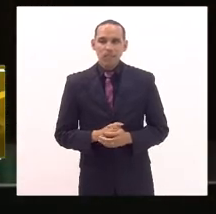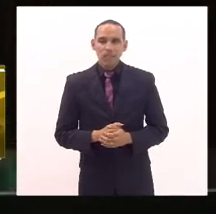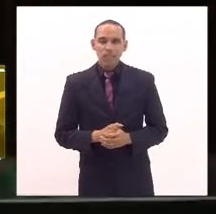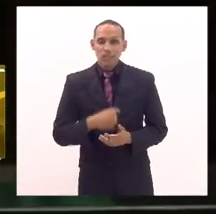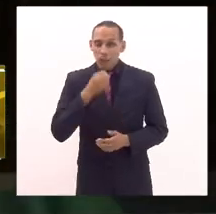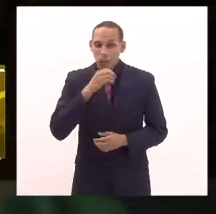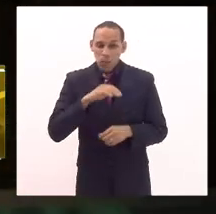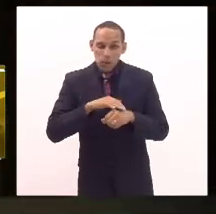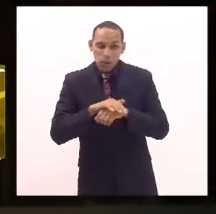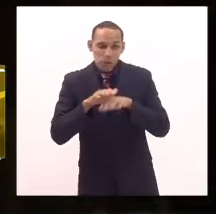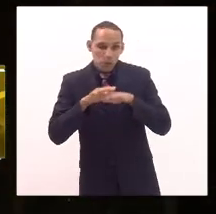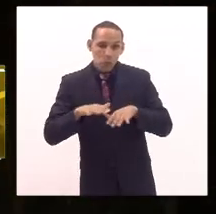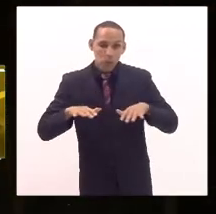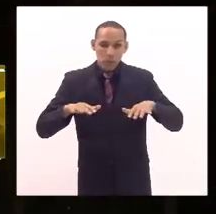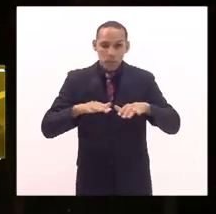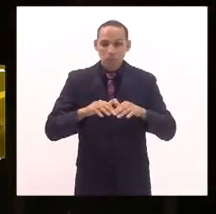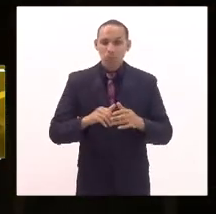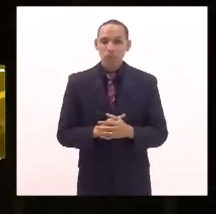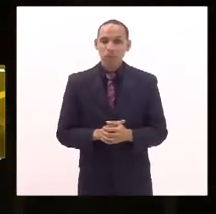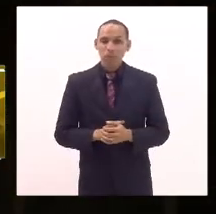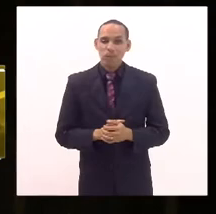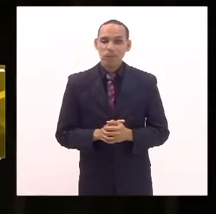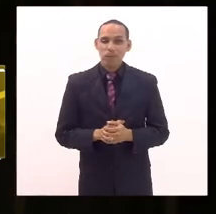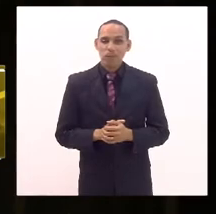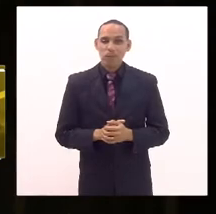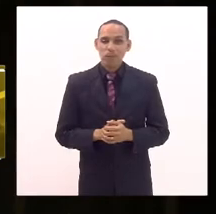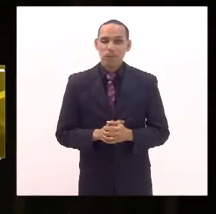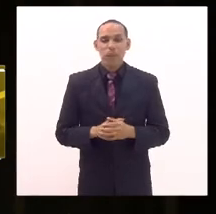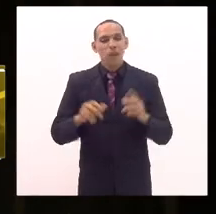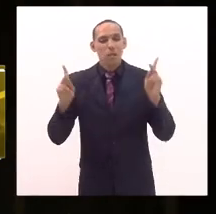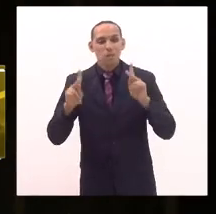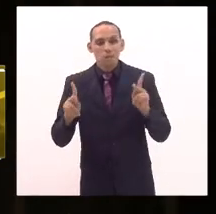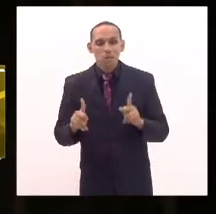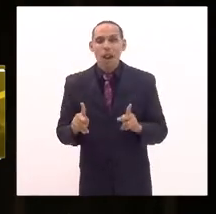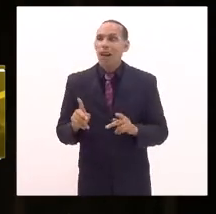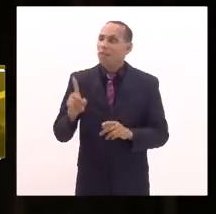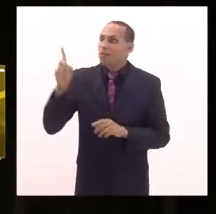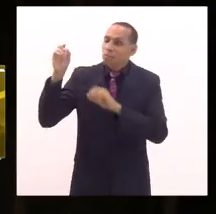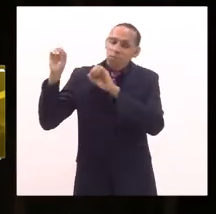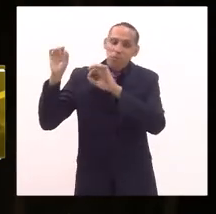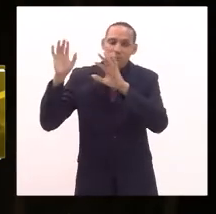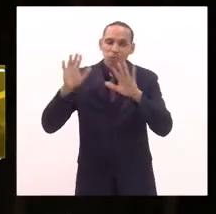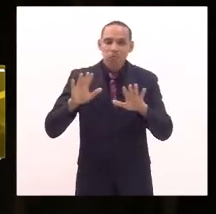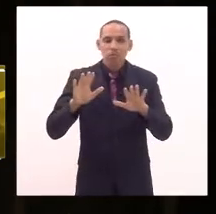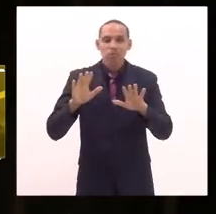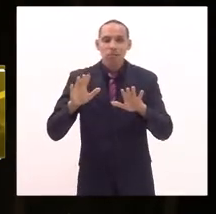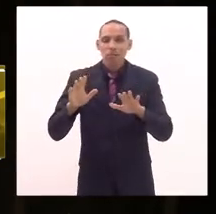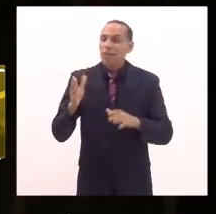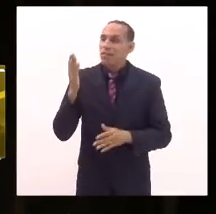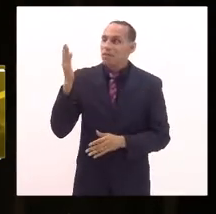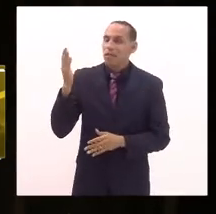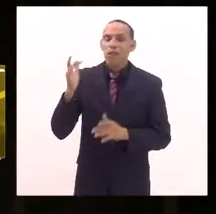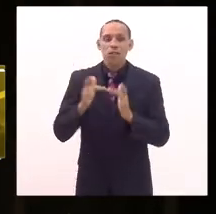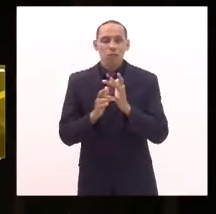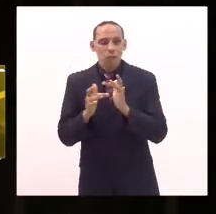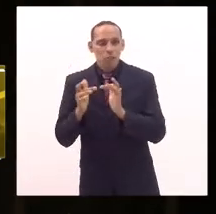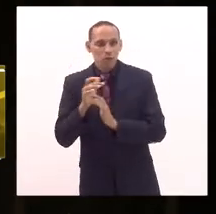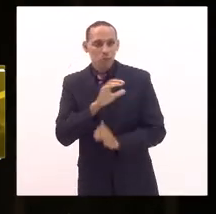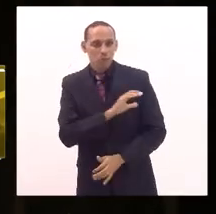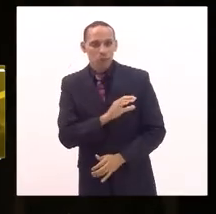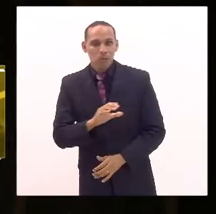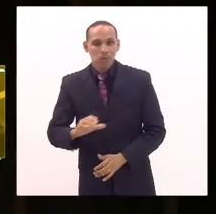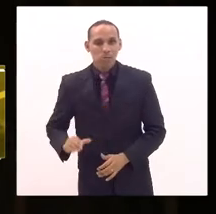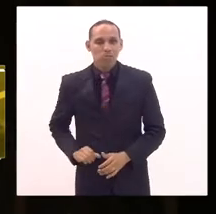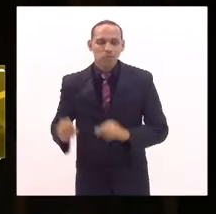Boa noite a todos, que a graça, a paz de nosso Senhor e Salvador Jesus Cristo reine em